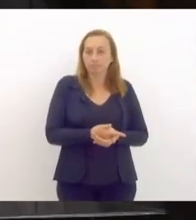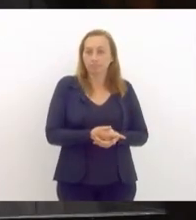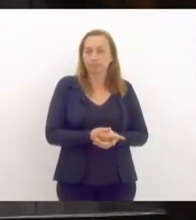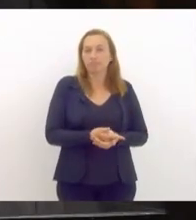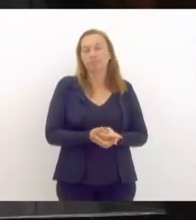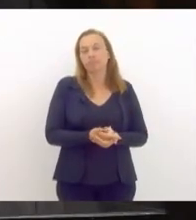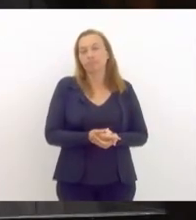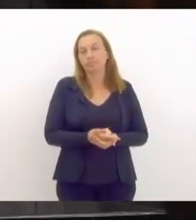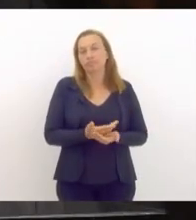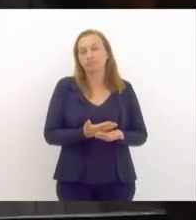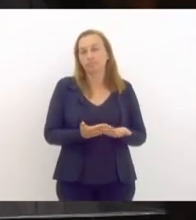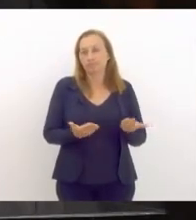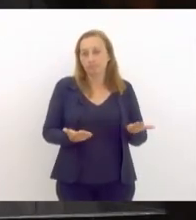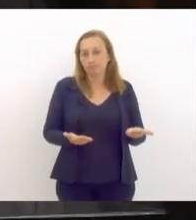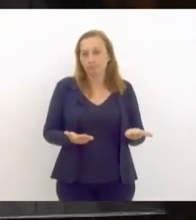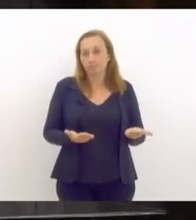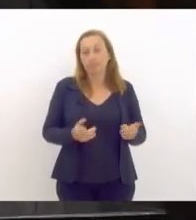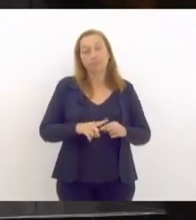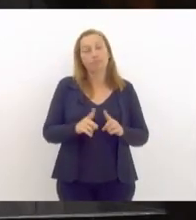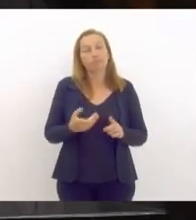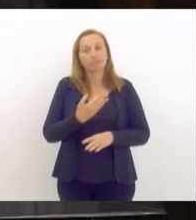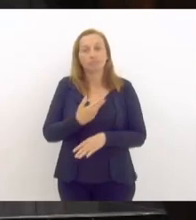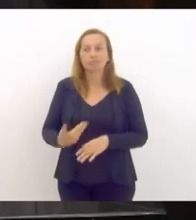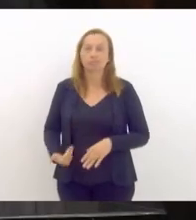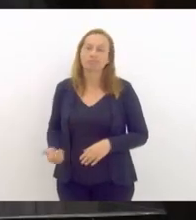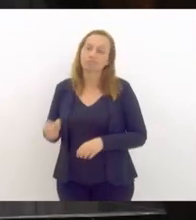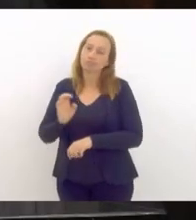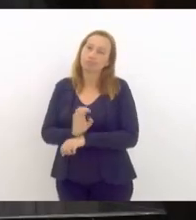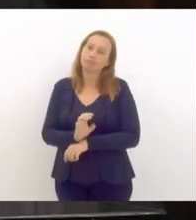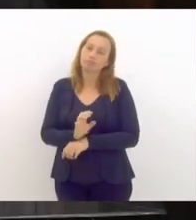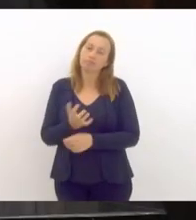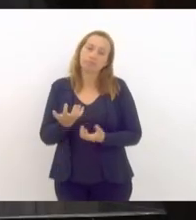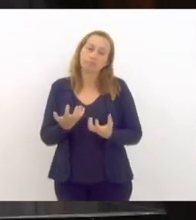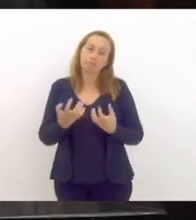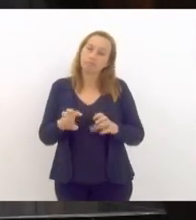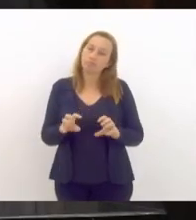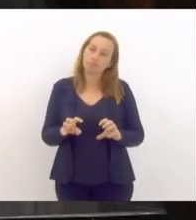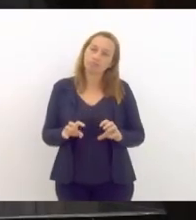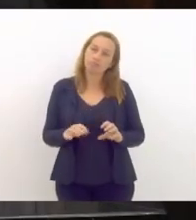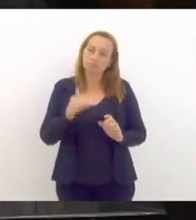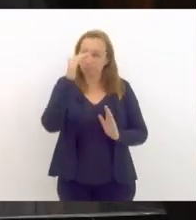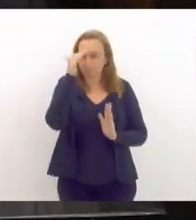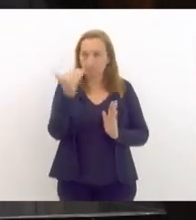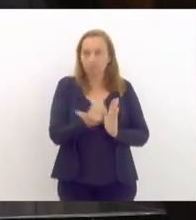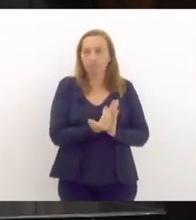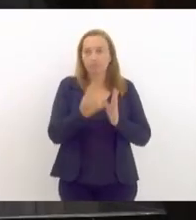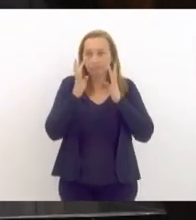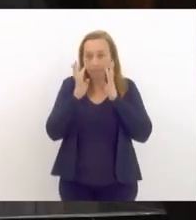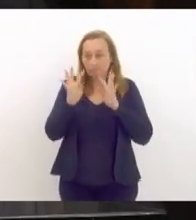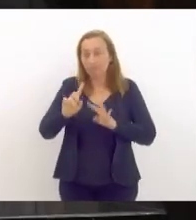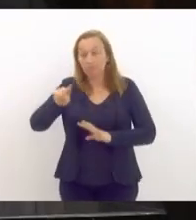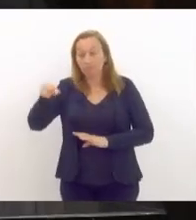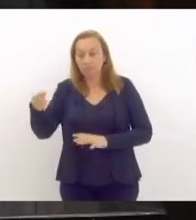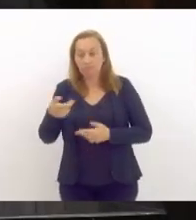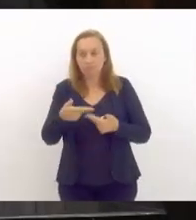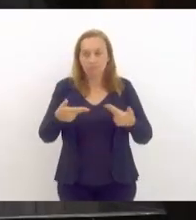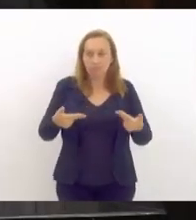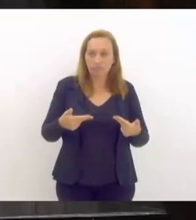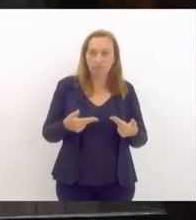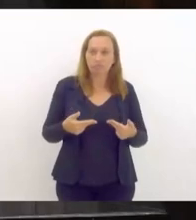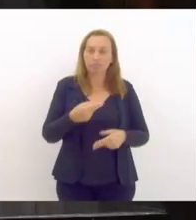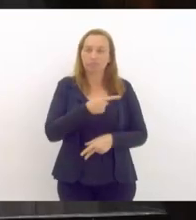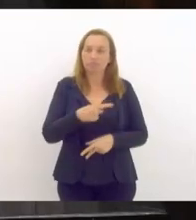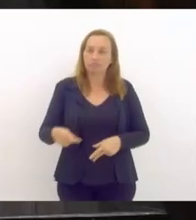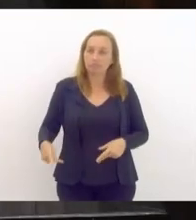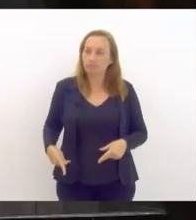perdas só que o governo do estado quer descobrir com a palavra E aí eu chamo a atenção de outro aspecto o presidente